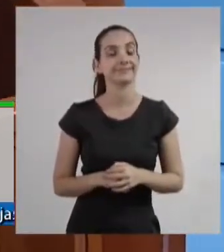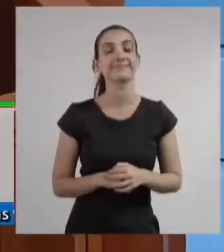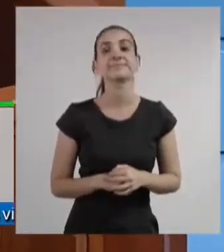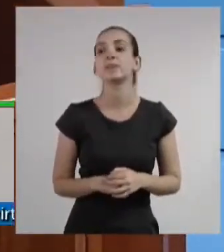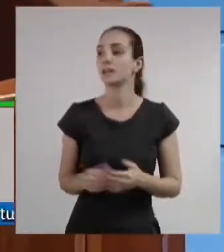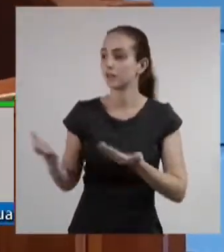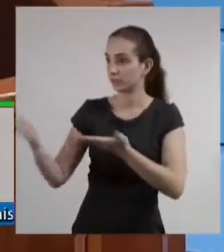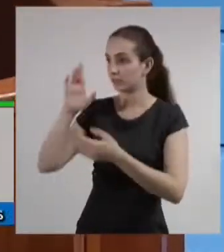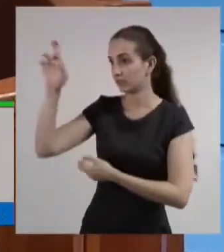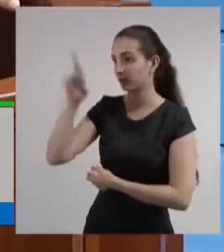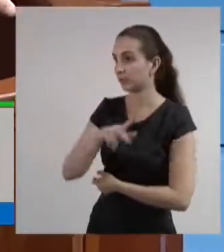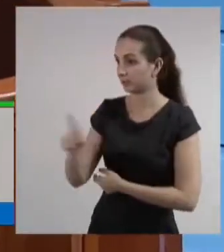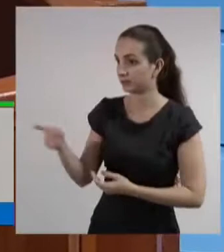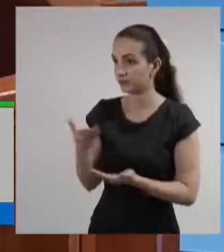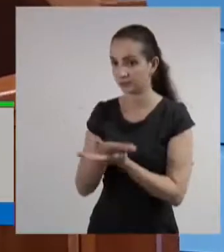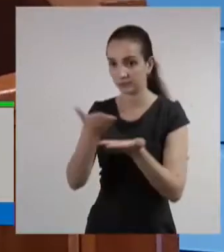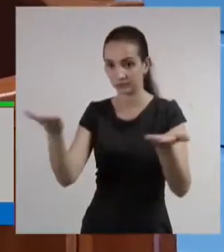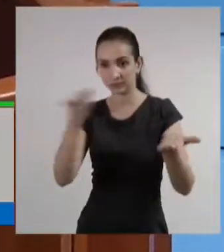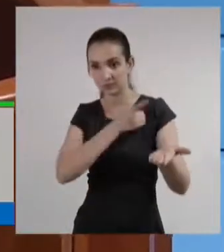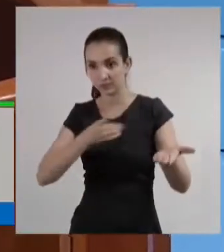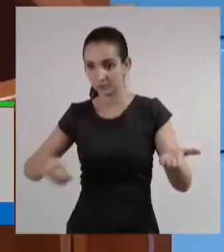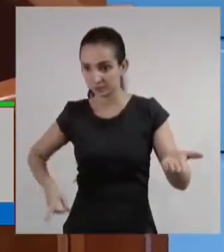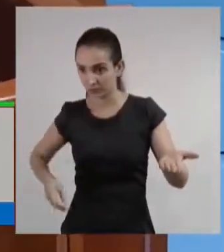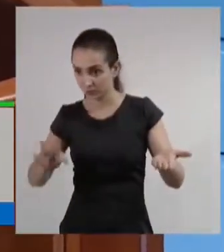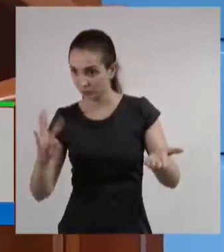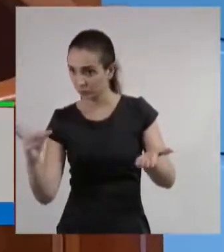Senhor presidente, senhores deputados,